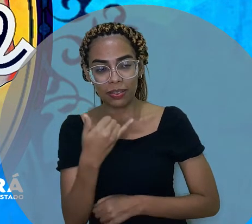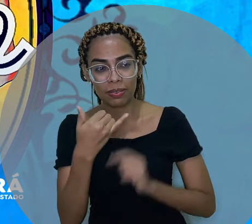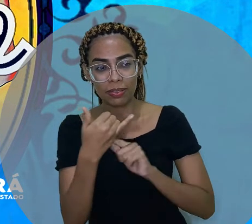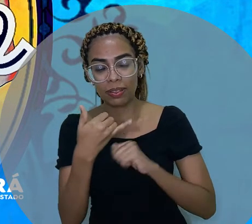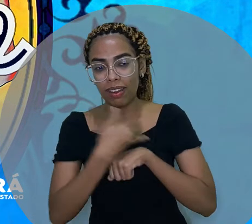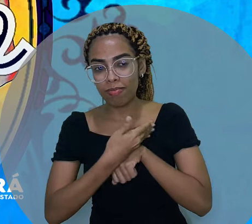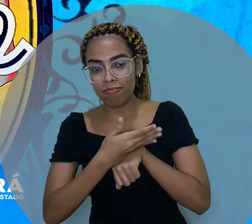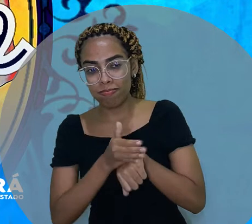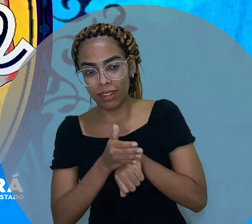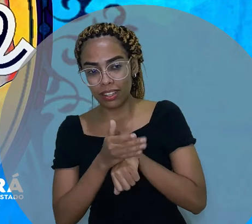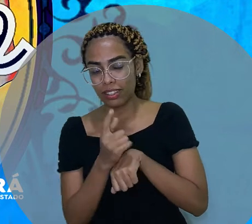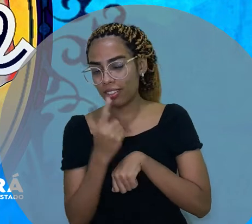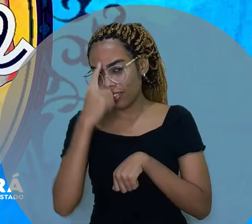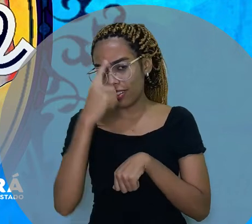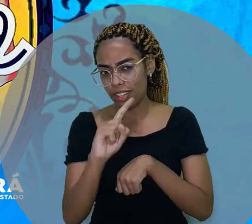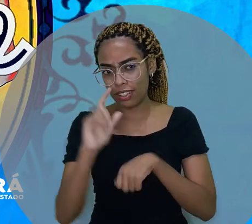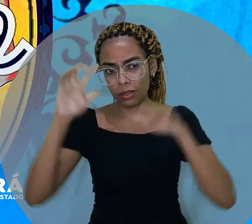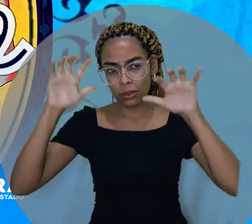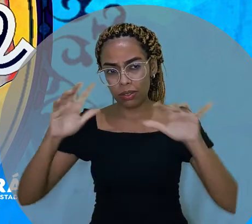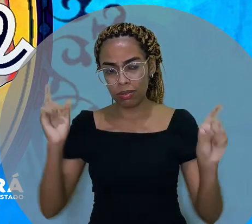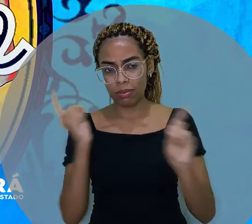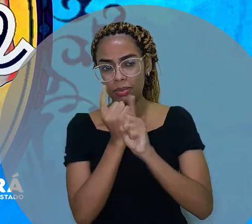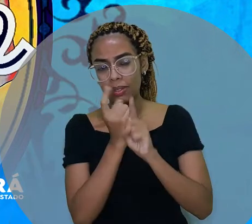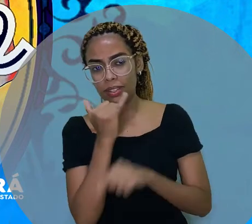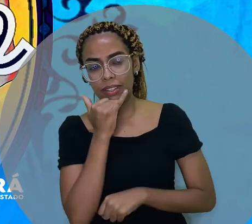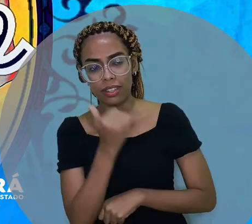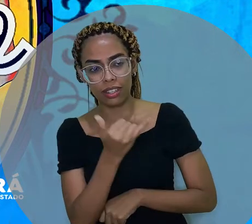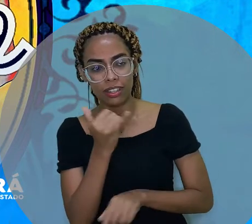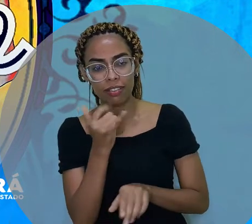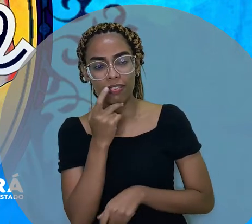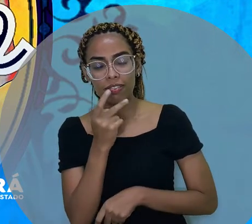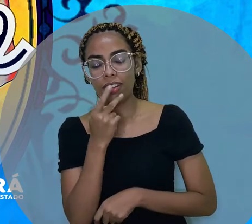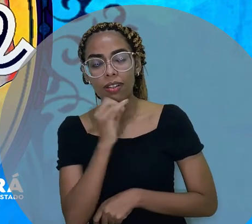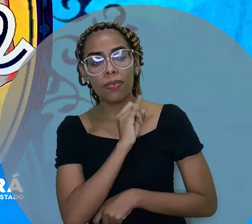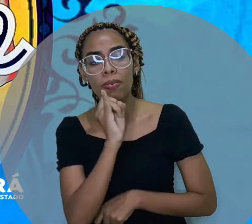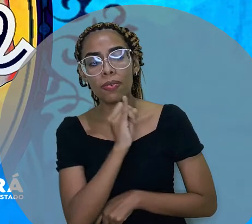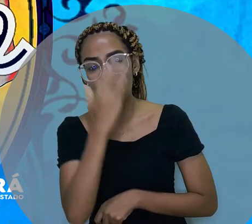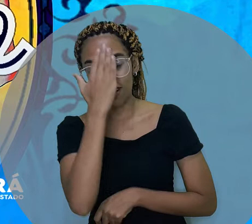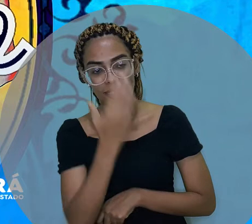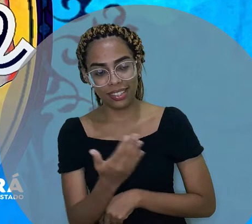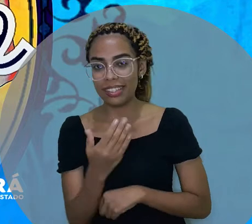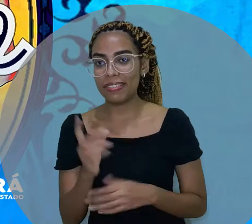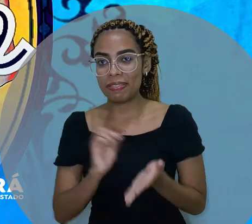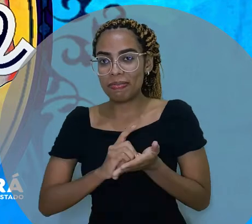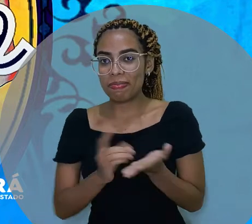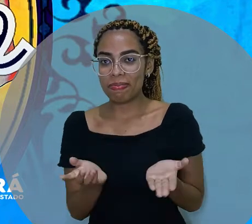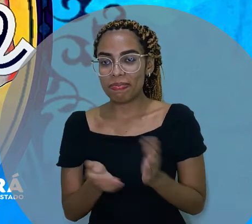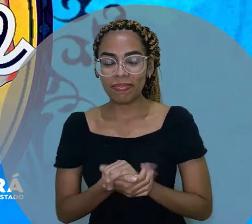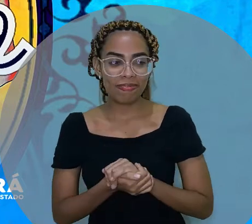que... Não sei se você lembra. Conversamos bastante durante a chuva outro dia. Eu liguei apenas